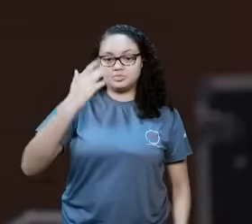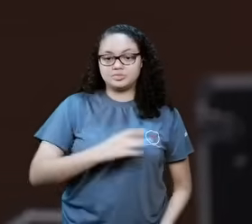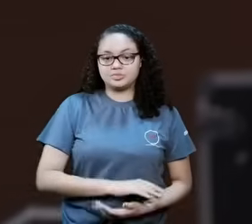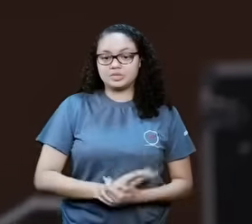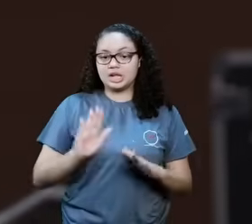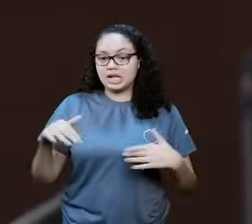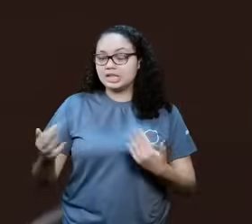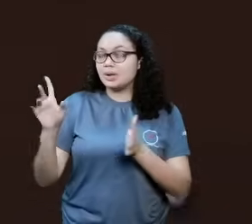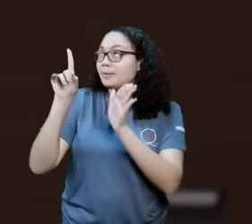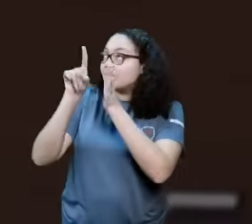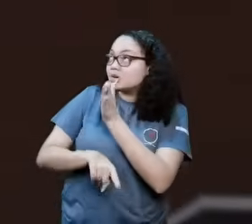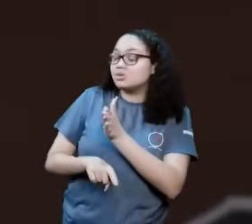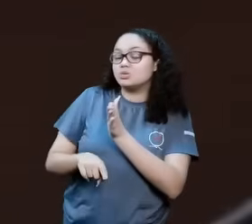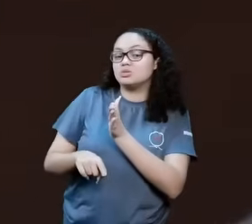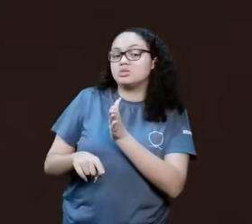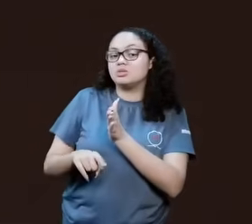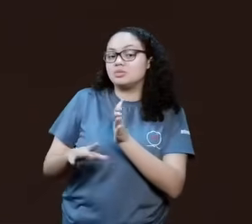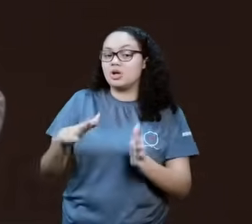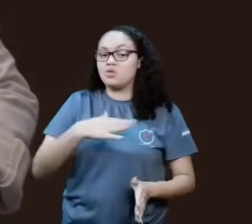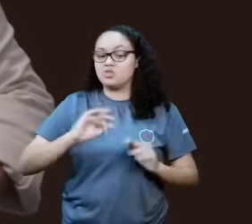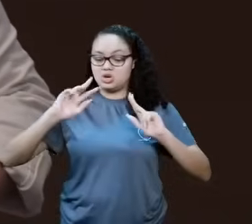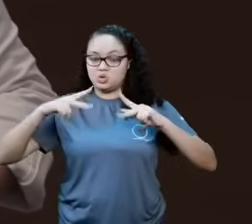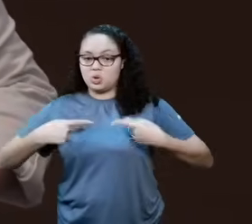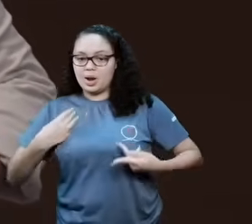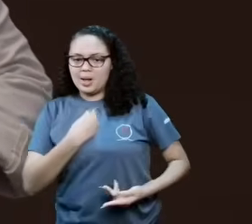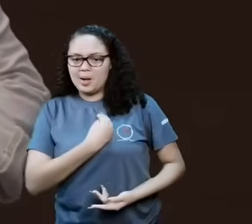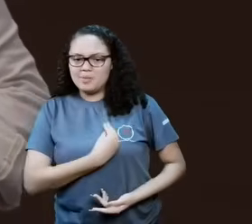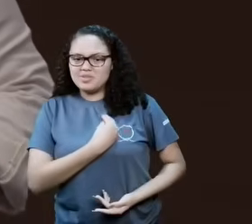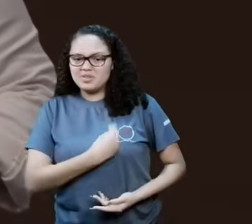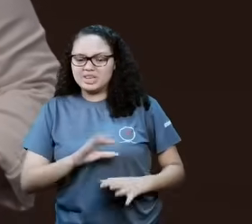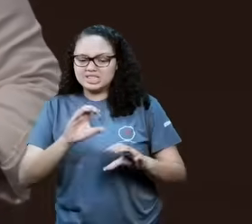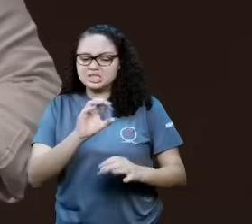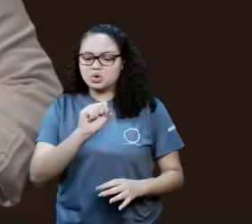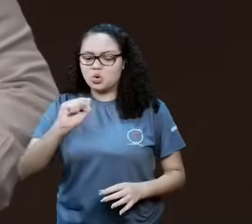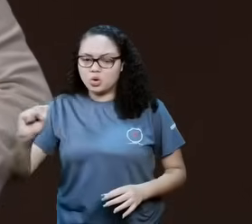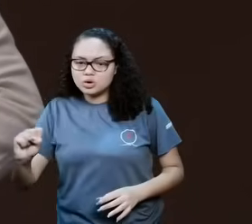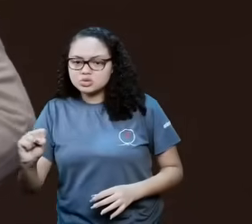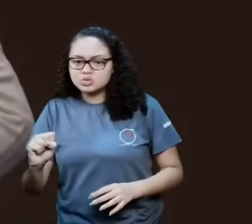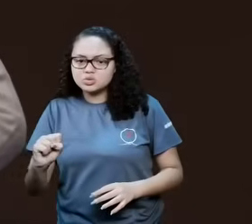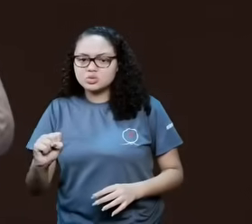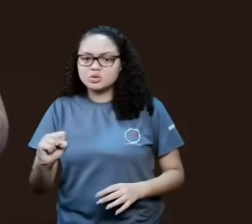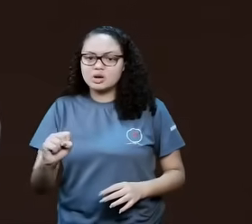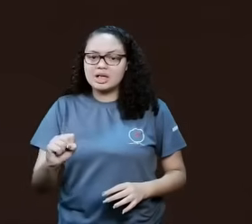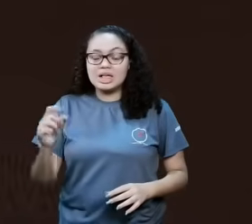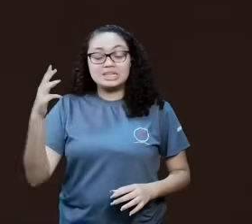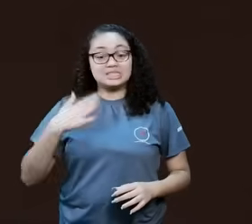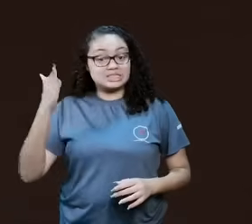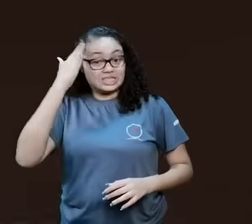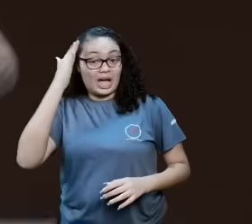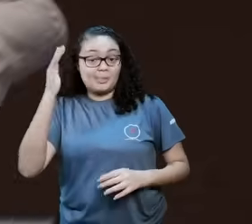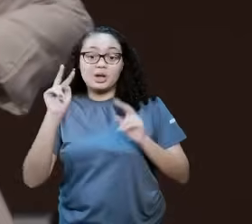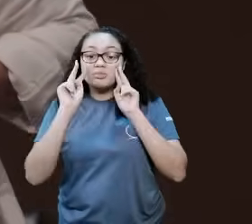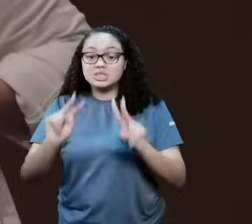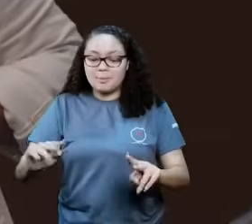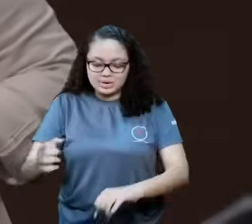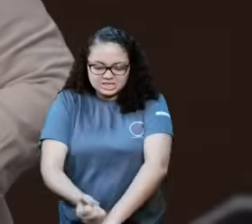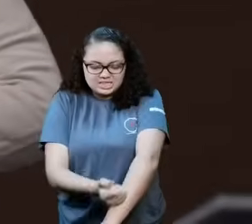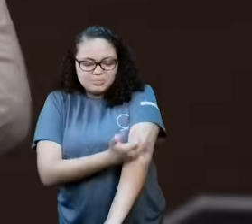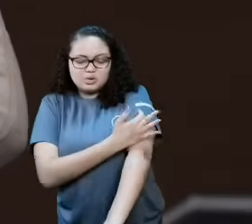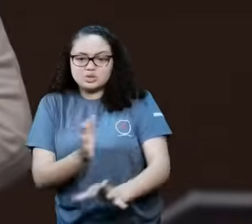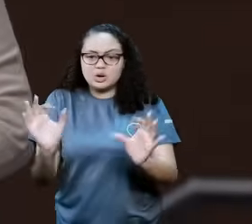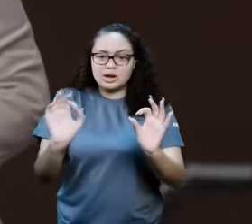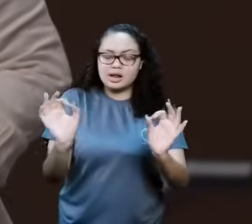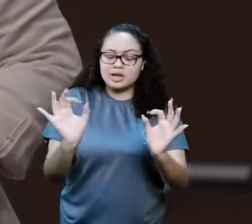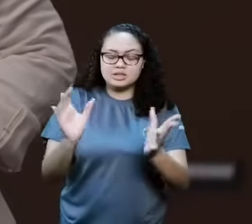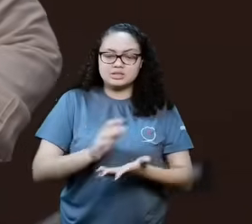E então ele pergunta: filho do homem, poderão viver esses ossos? Ele sabe que é uma visão, mas ele não se emociona. Aleluia!